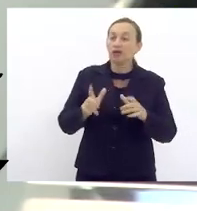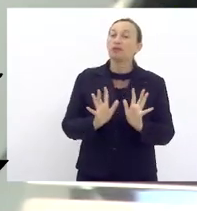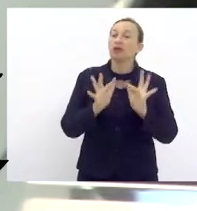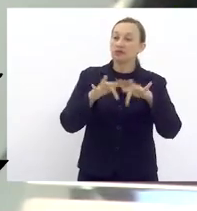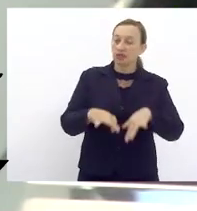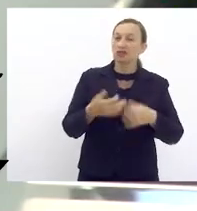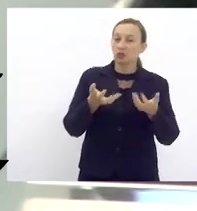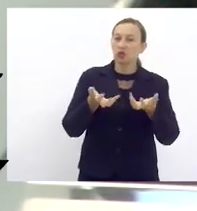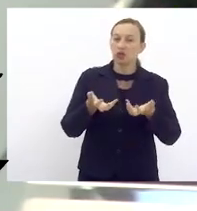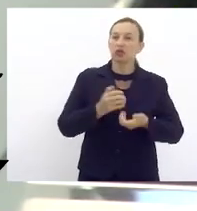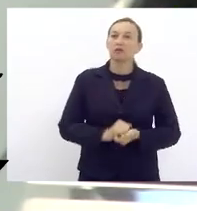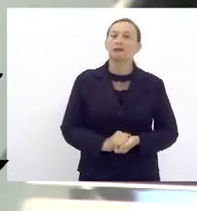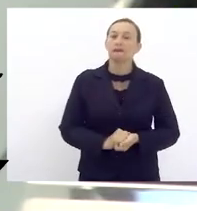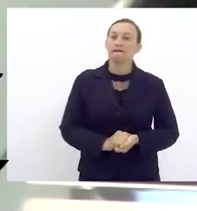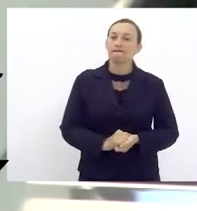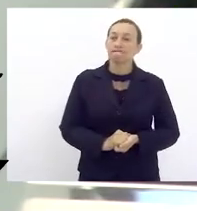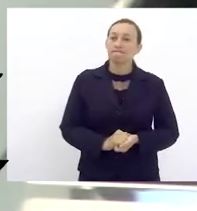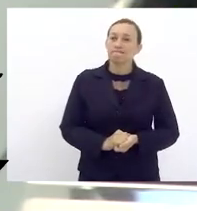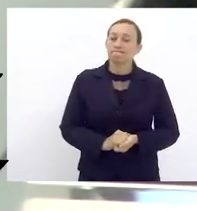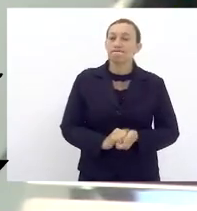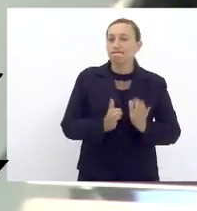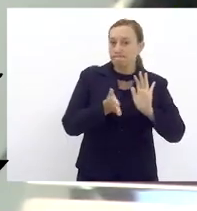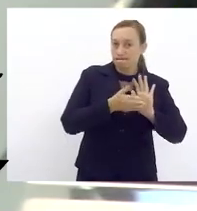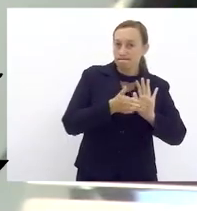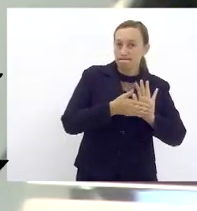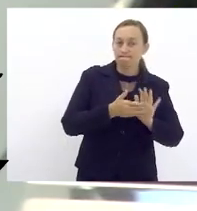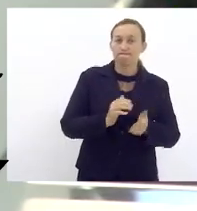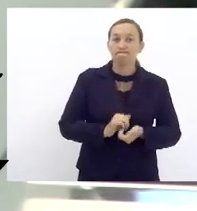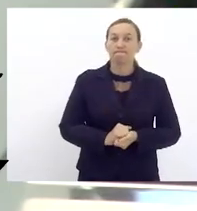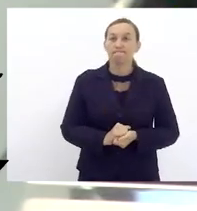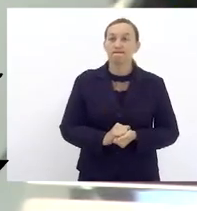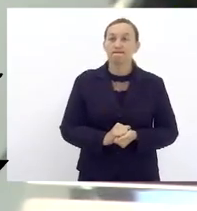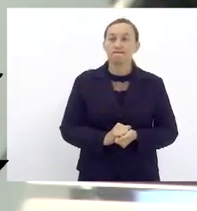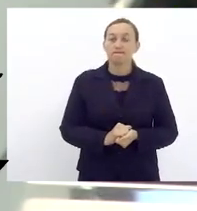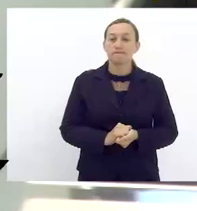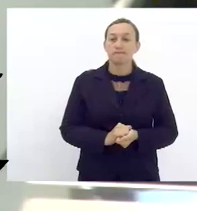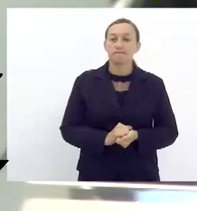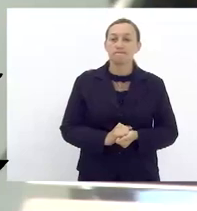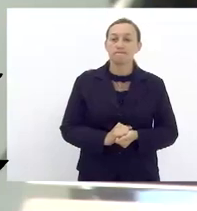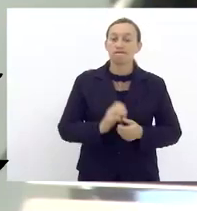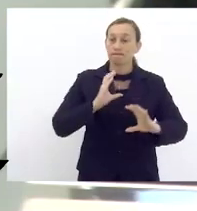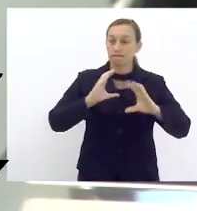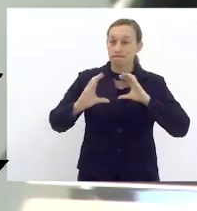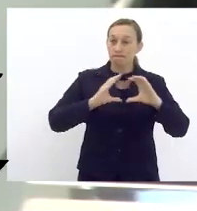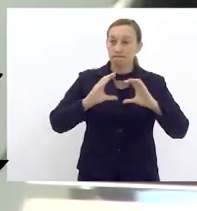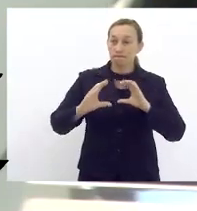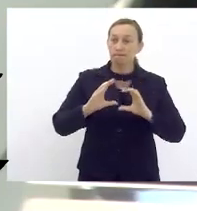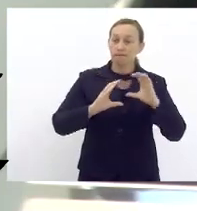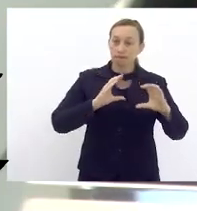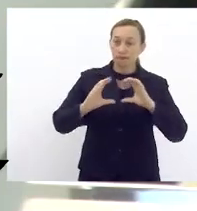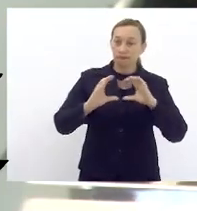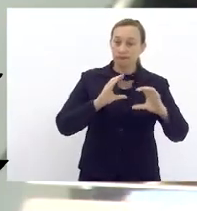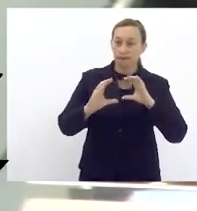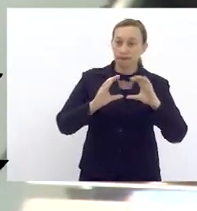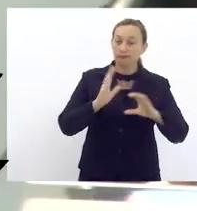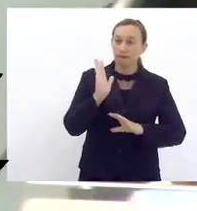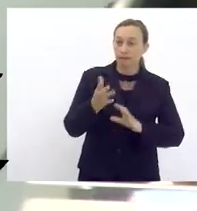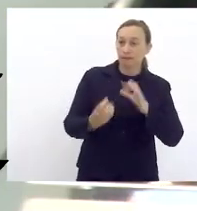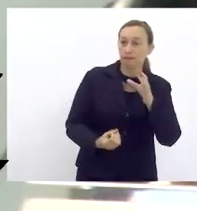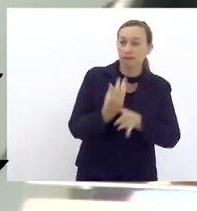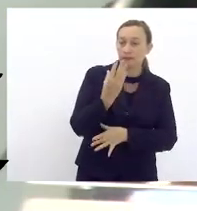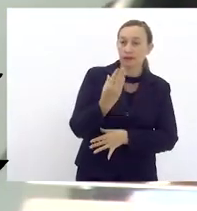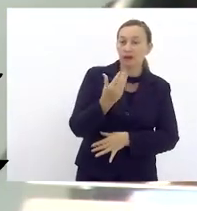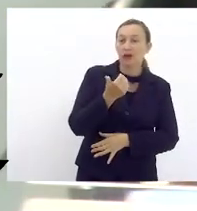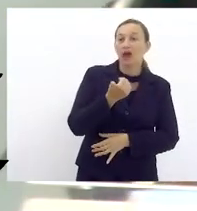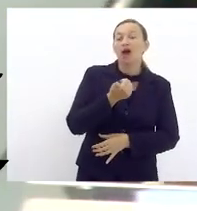finalizar propor que o canal de comunicação já criado Observatório mãe Beata